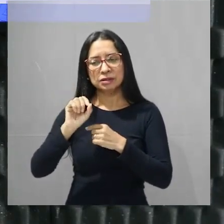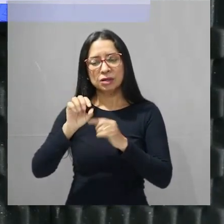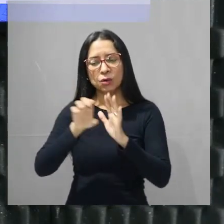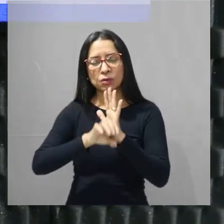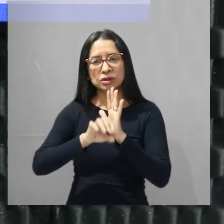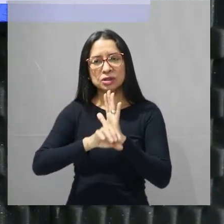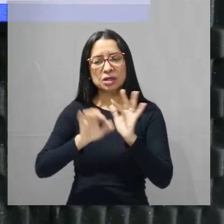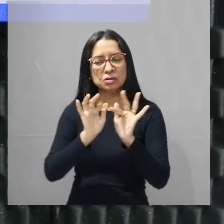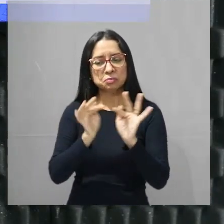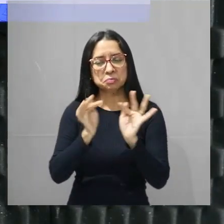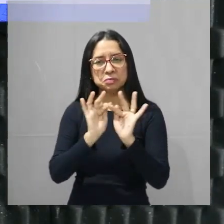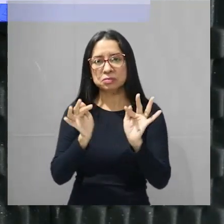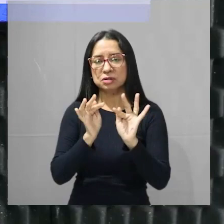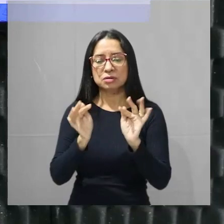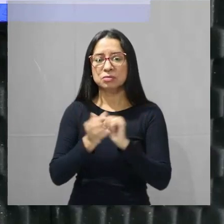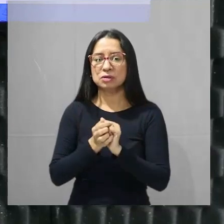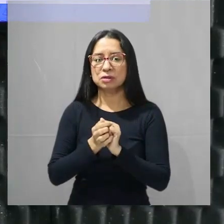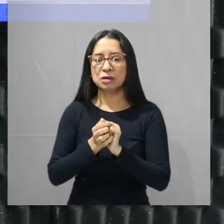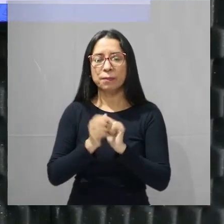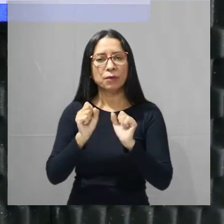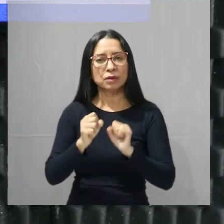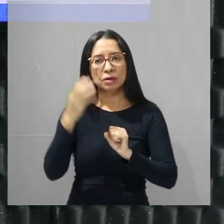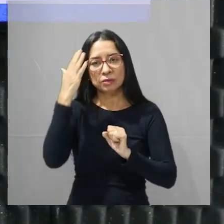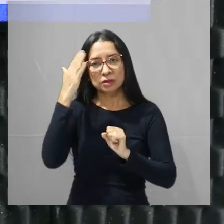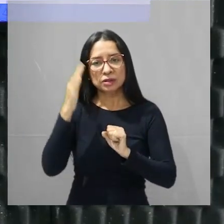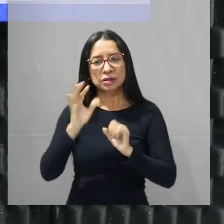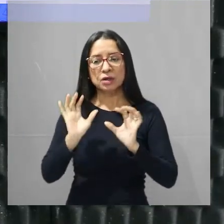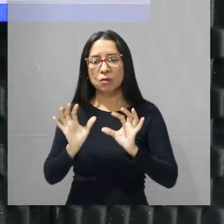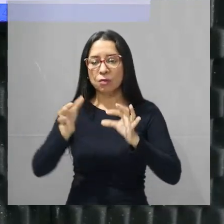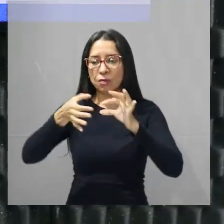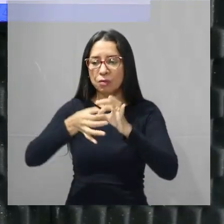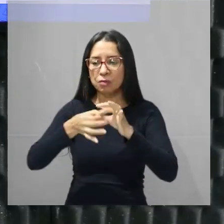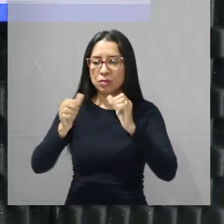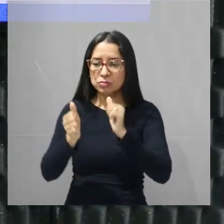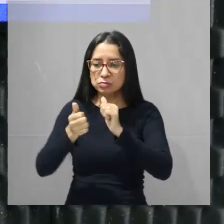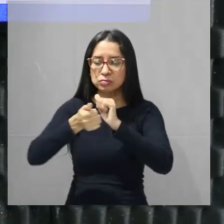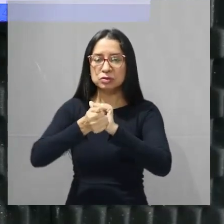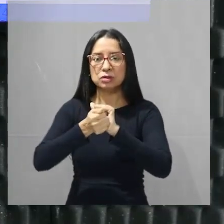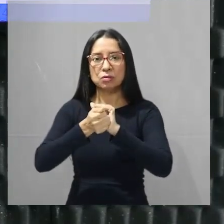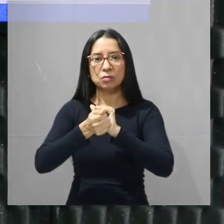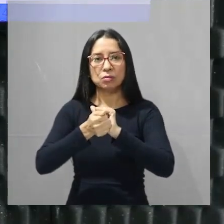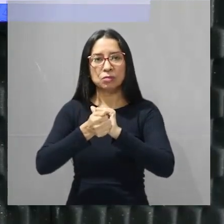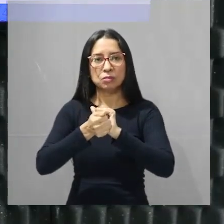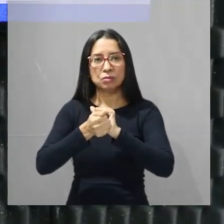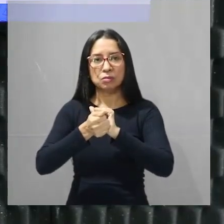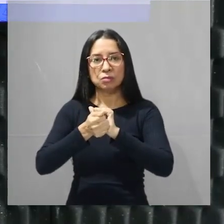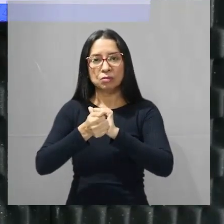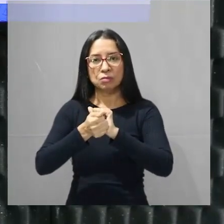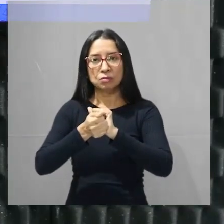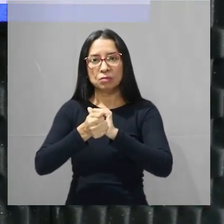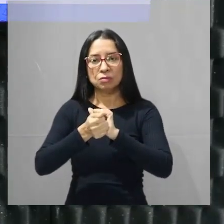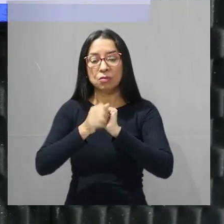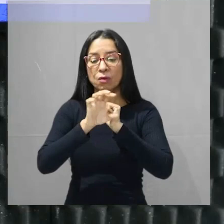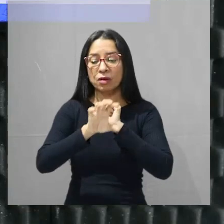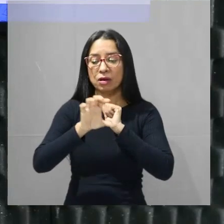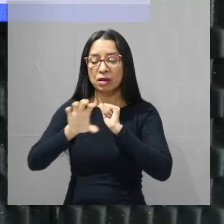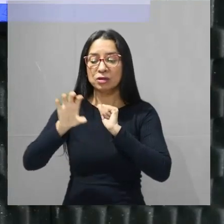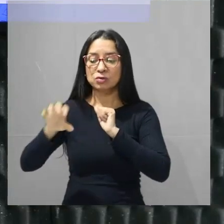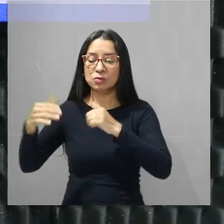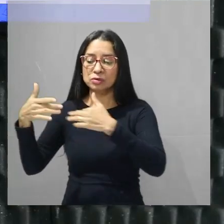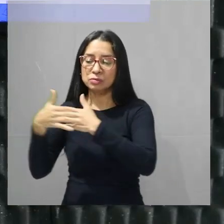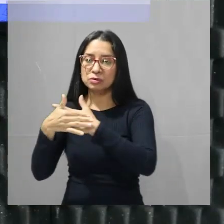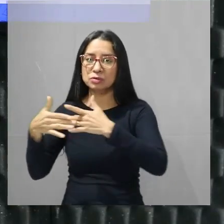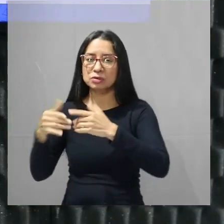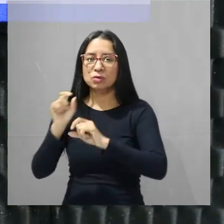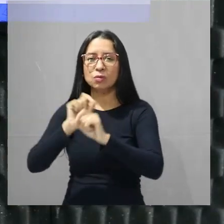Megalópole podemos entender como ali uma junção, tá certo, entre regiões metropolitanas. Tá? O que